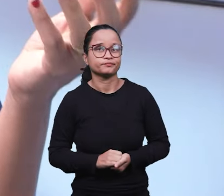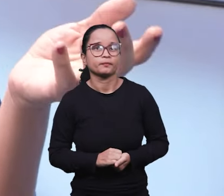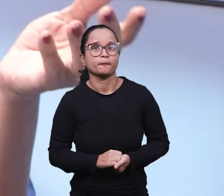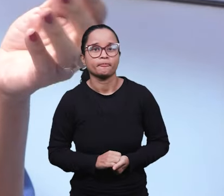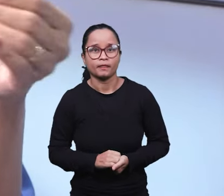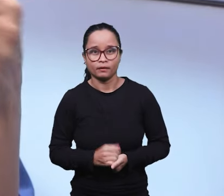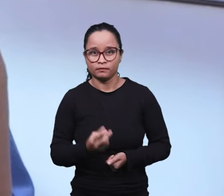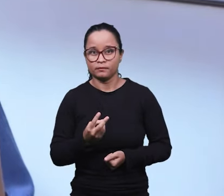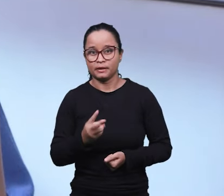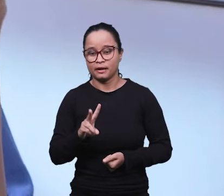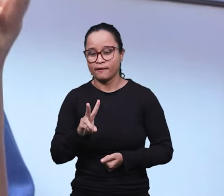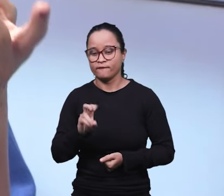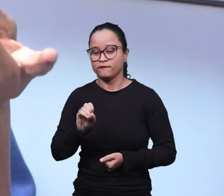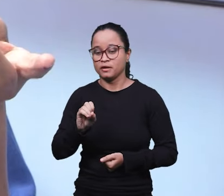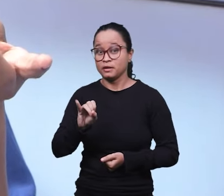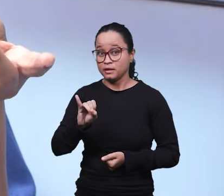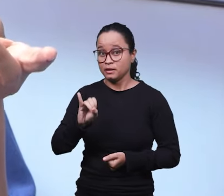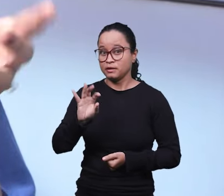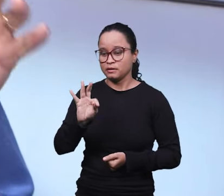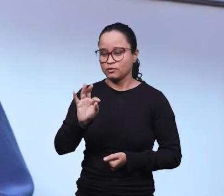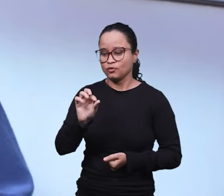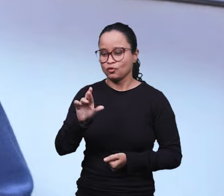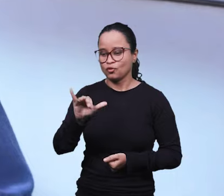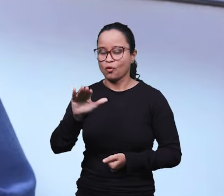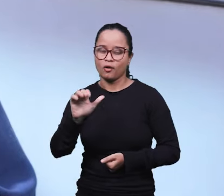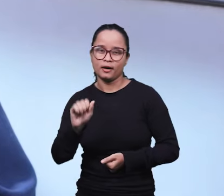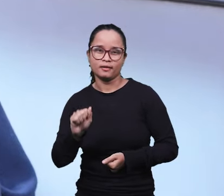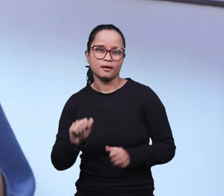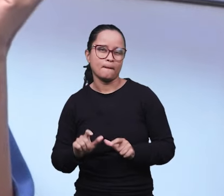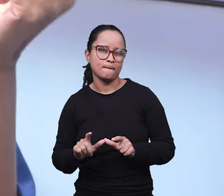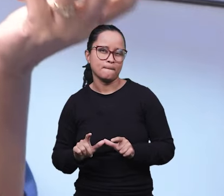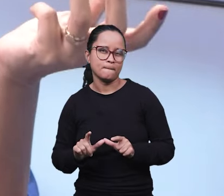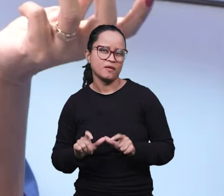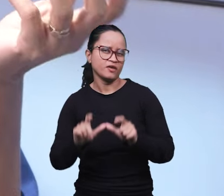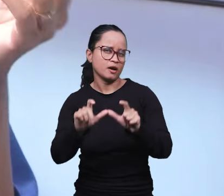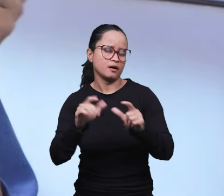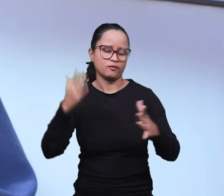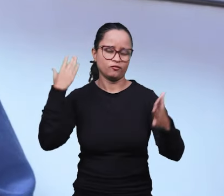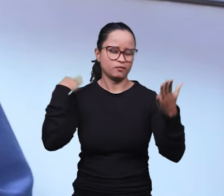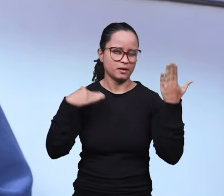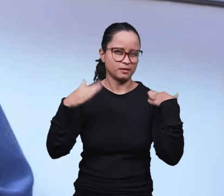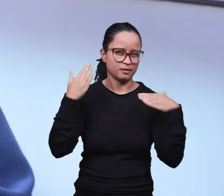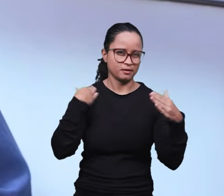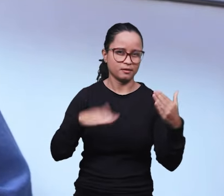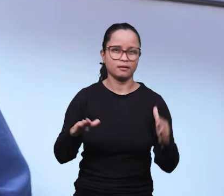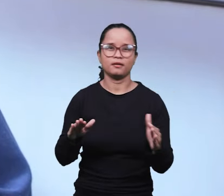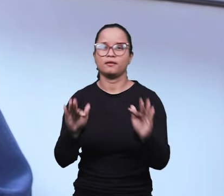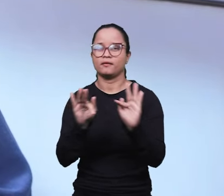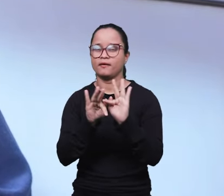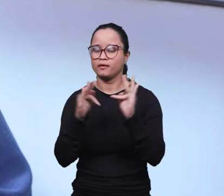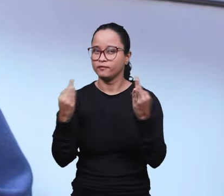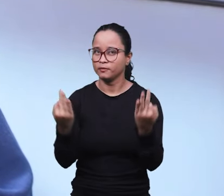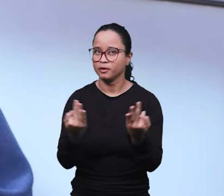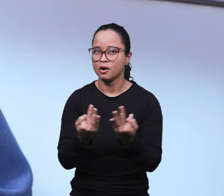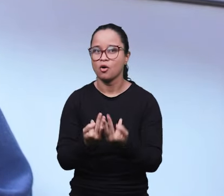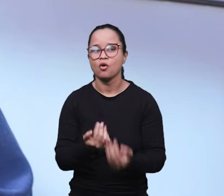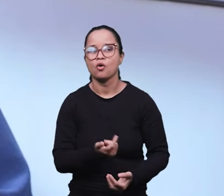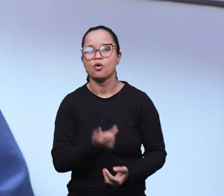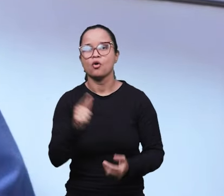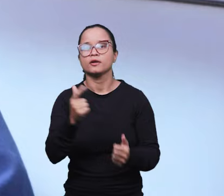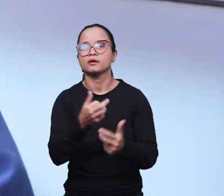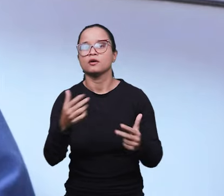fazer um passeio uma viagem com a família com os amigos outra coisa é morar